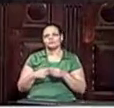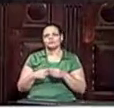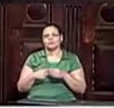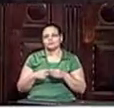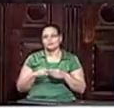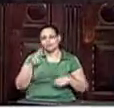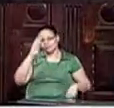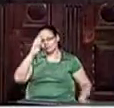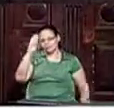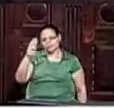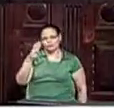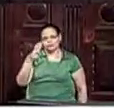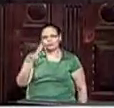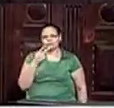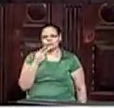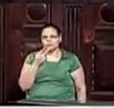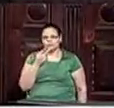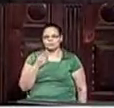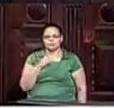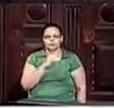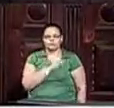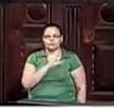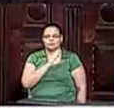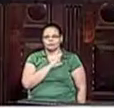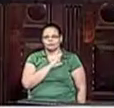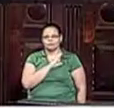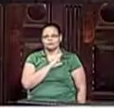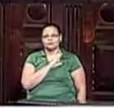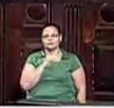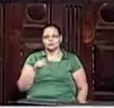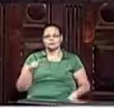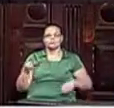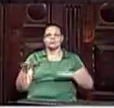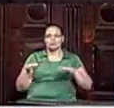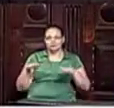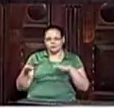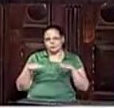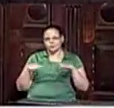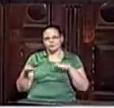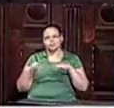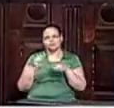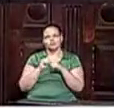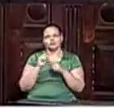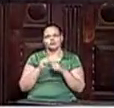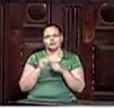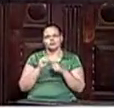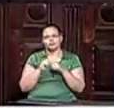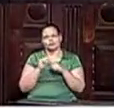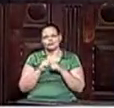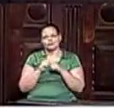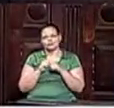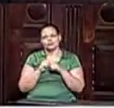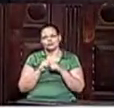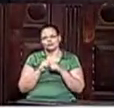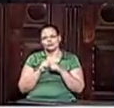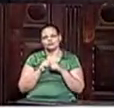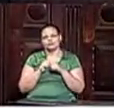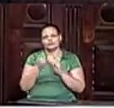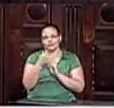incluindo principalmente, como falei, o de Duque de Caxias, se mobilizem para fazer